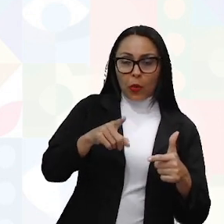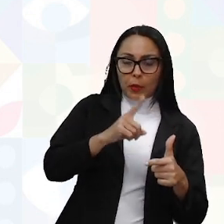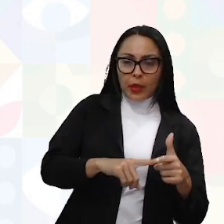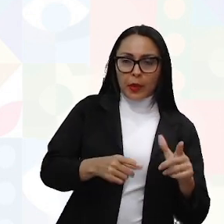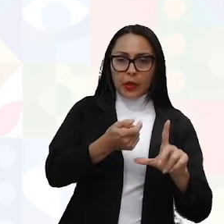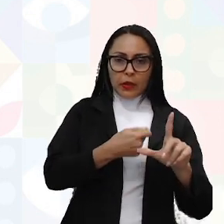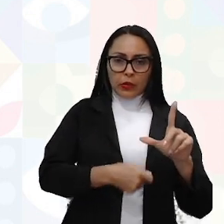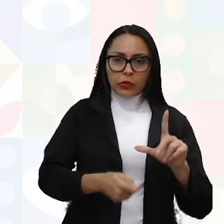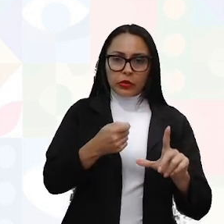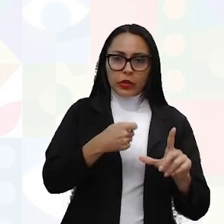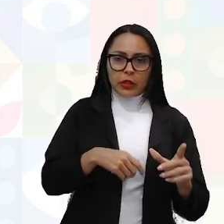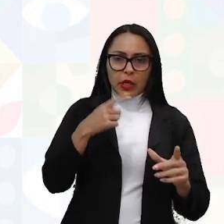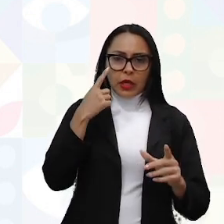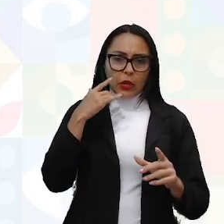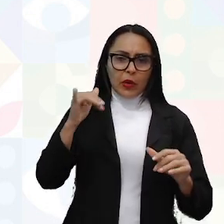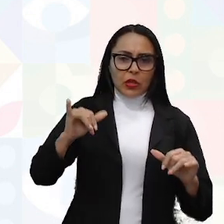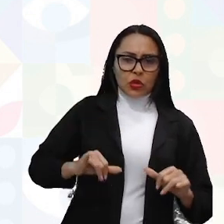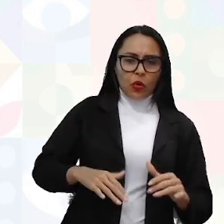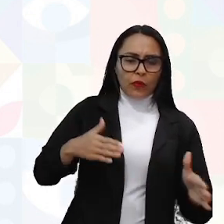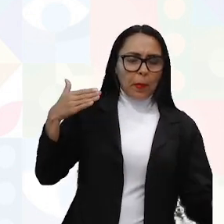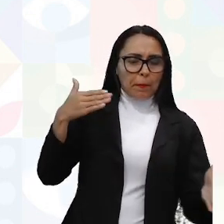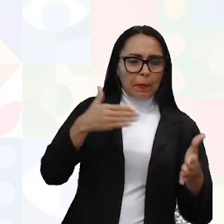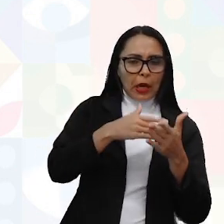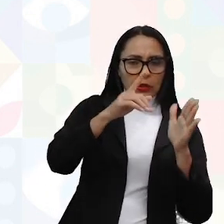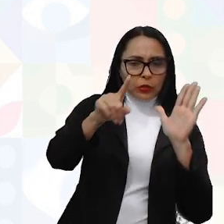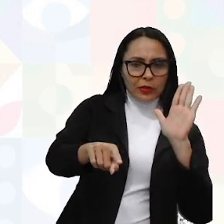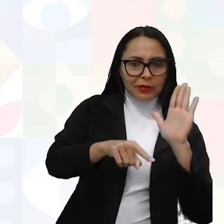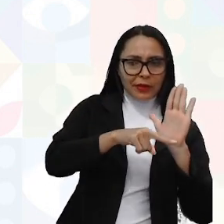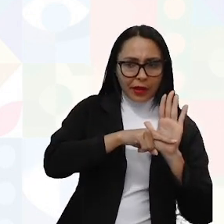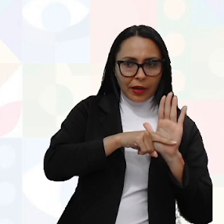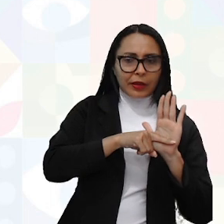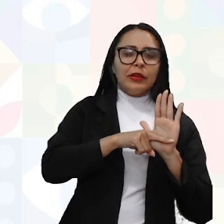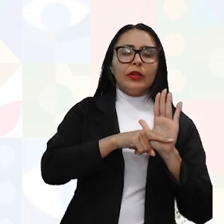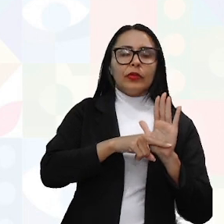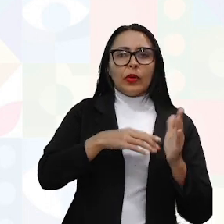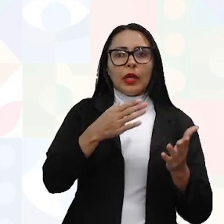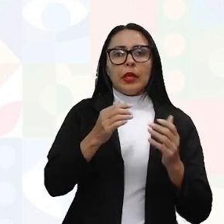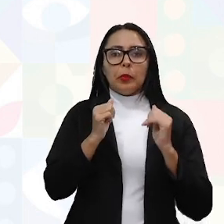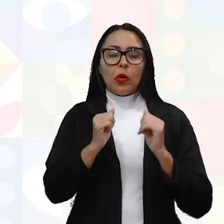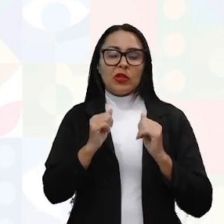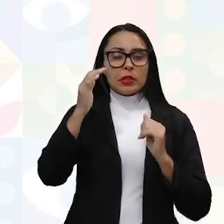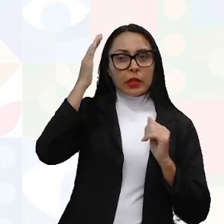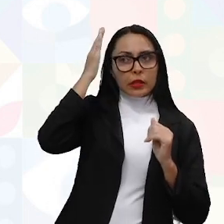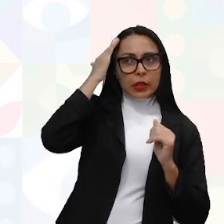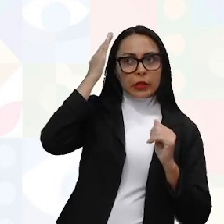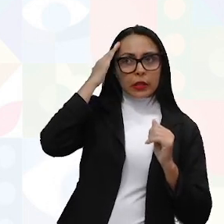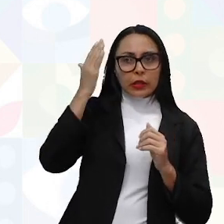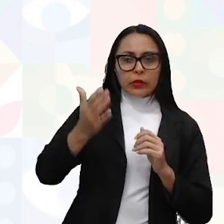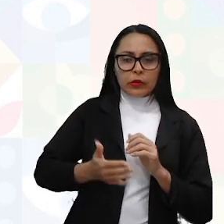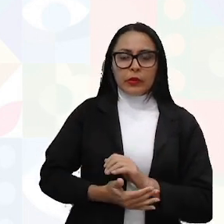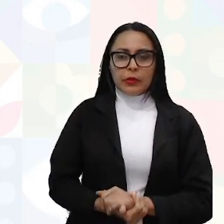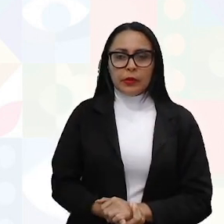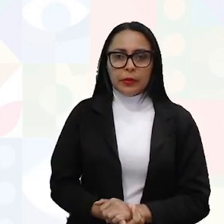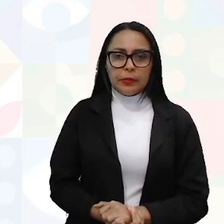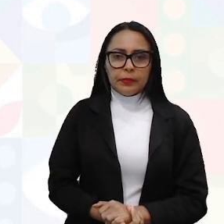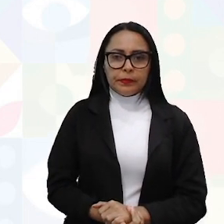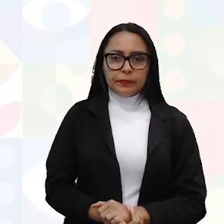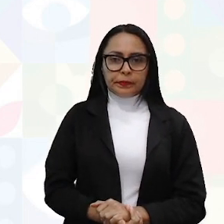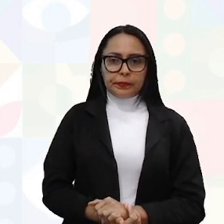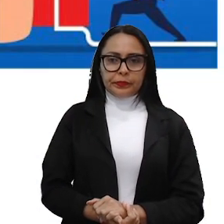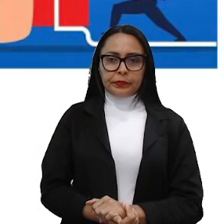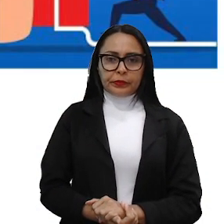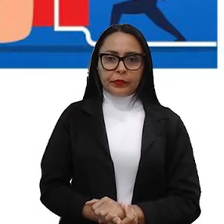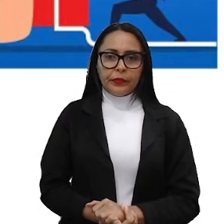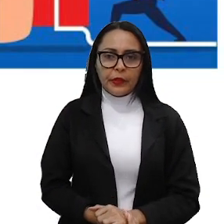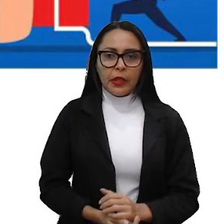da produção sofre um impacto negativo. E esse impacto negativo ele pode ser entendido como se fosse um gargalo.